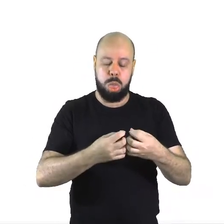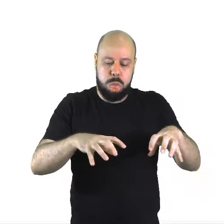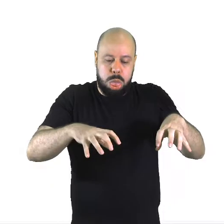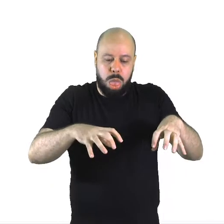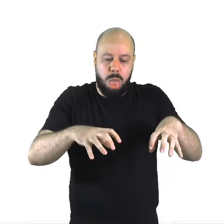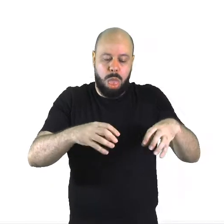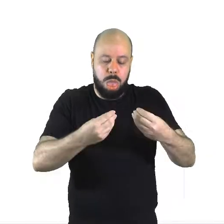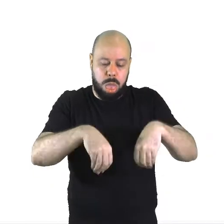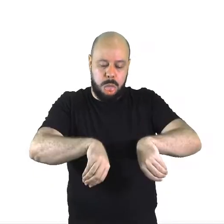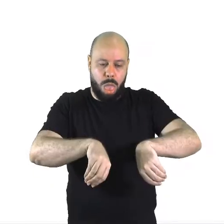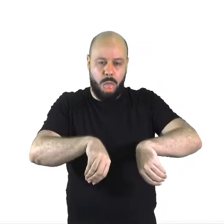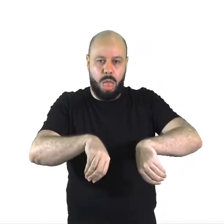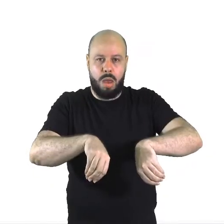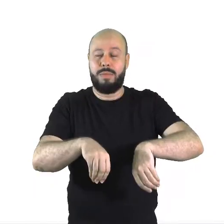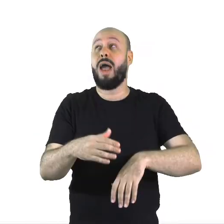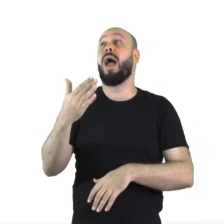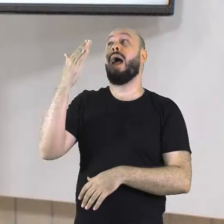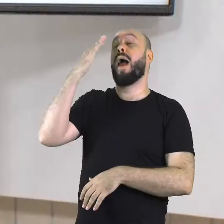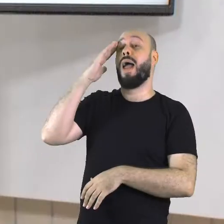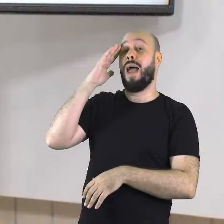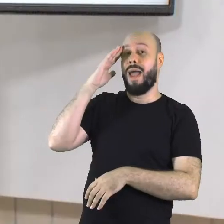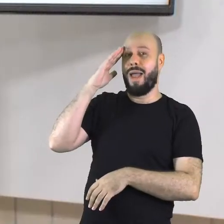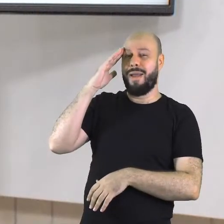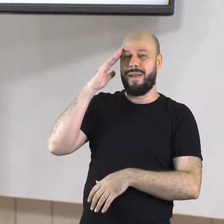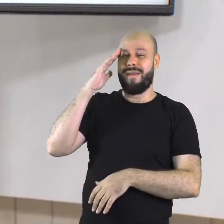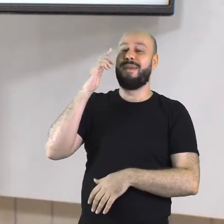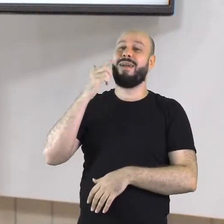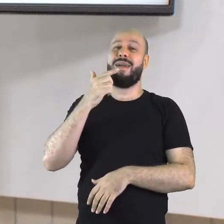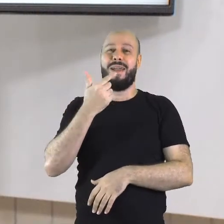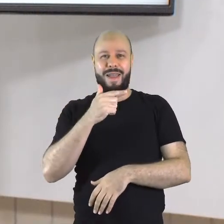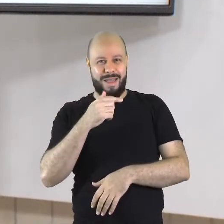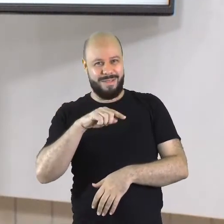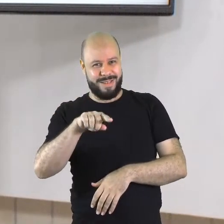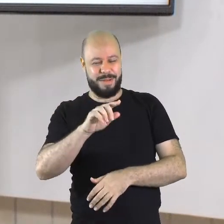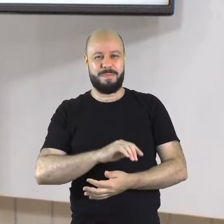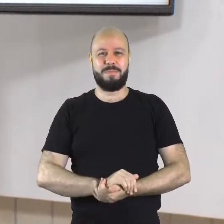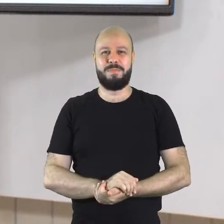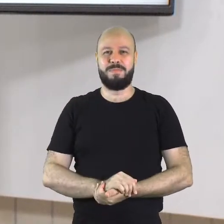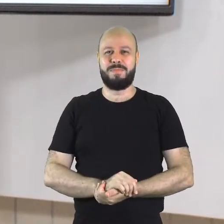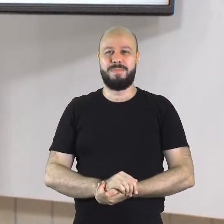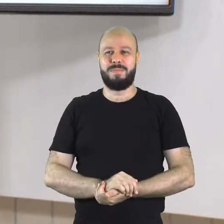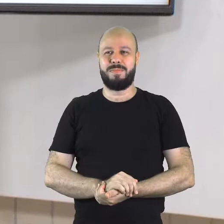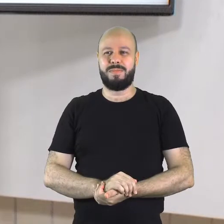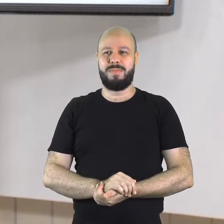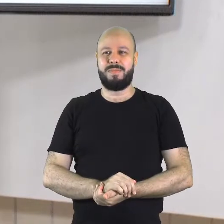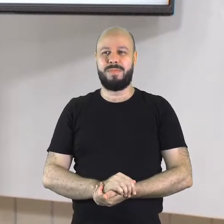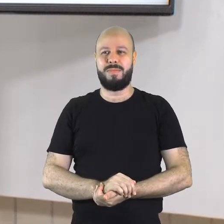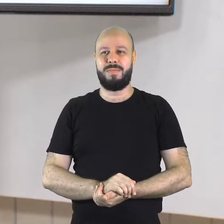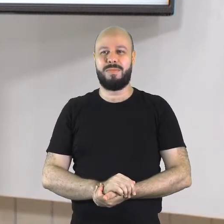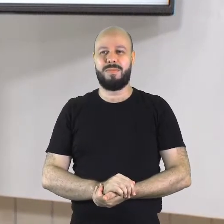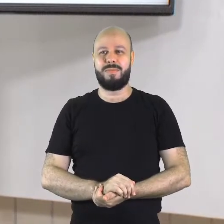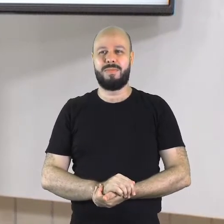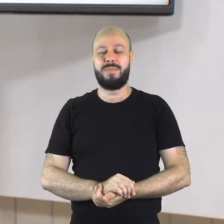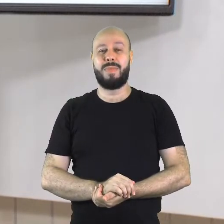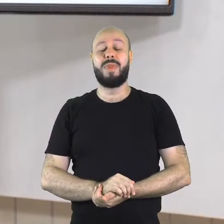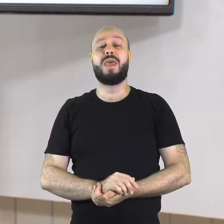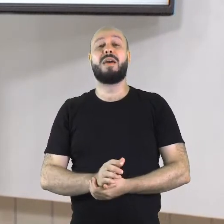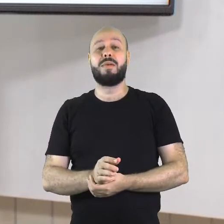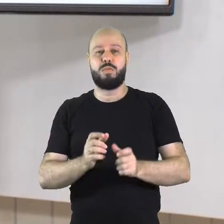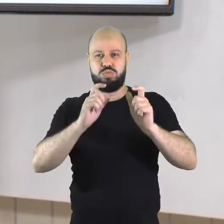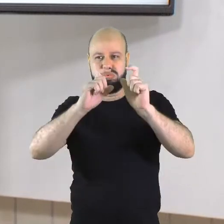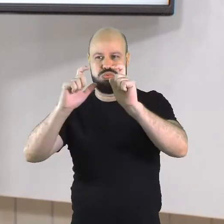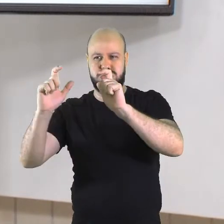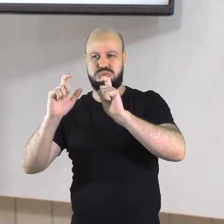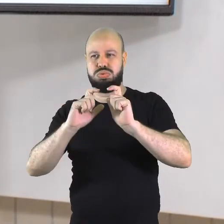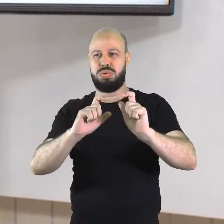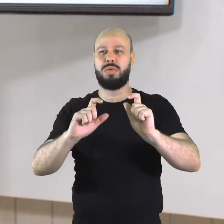Ah, entendi. Engraçado. Vocês viram aqui que nessa tirinha a